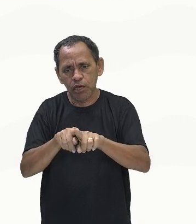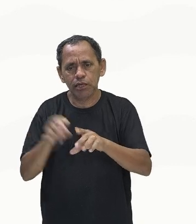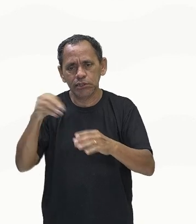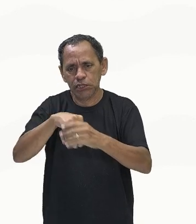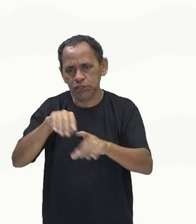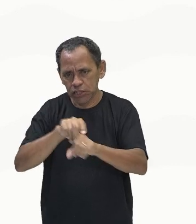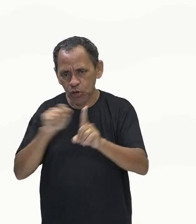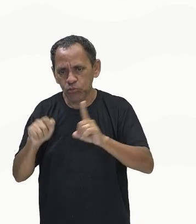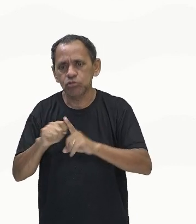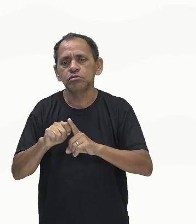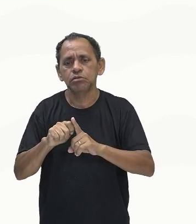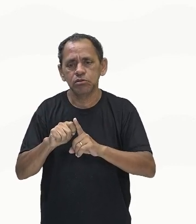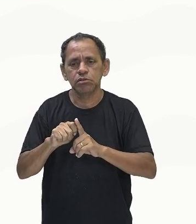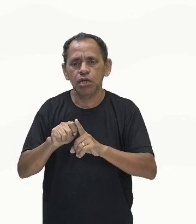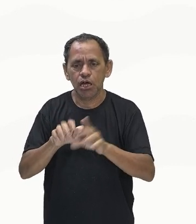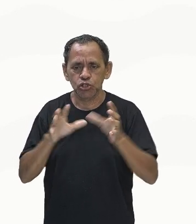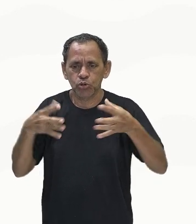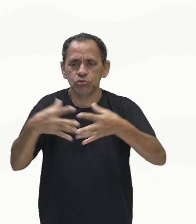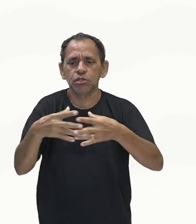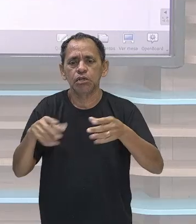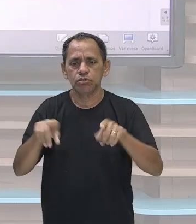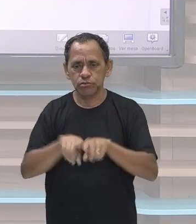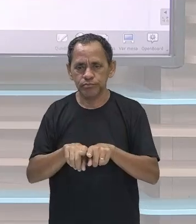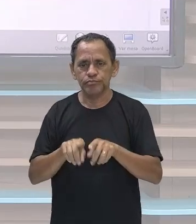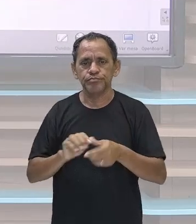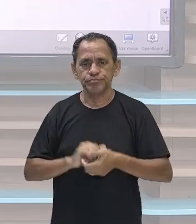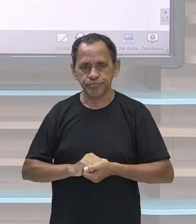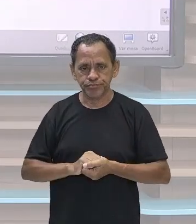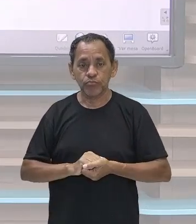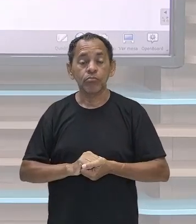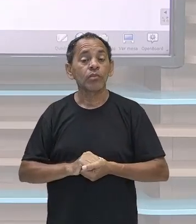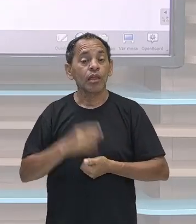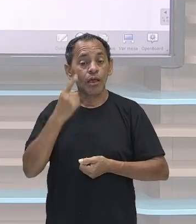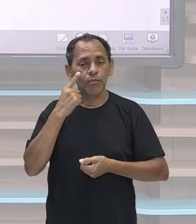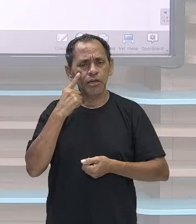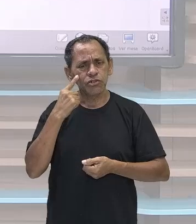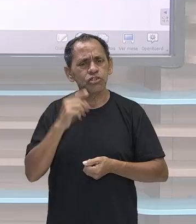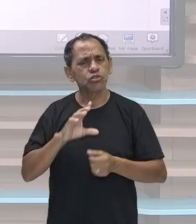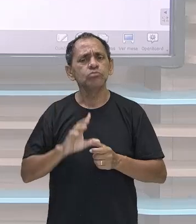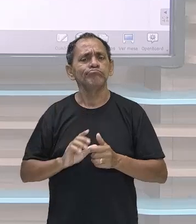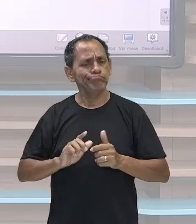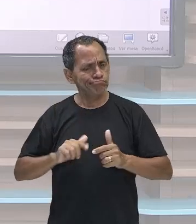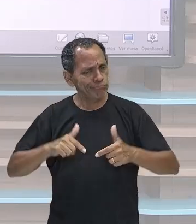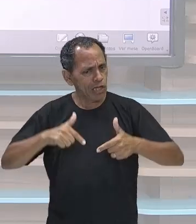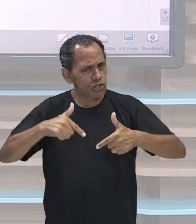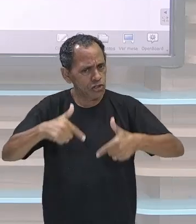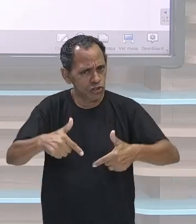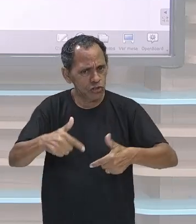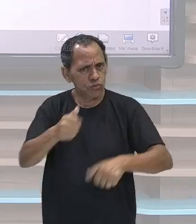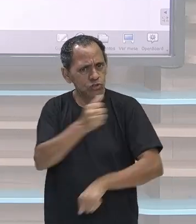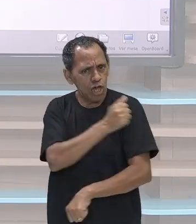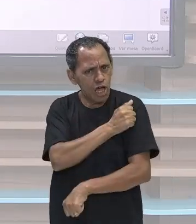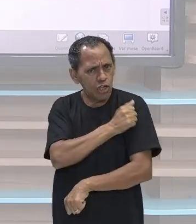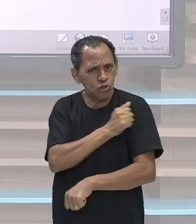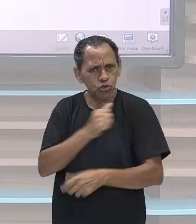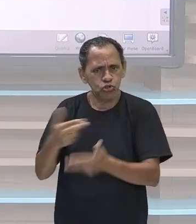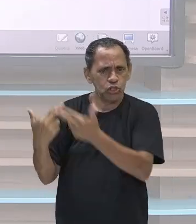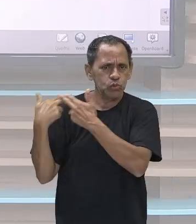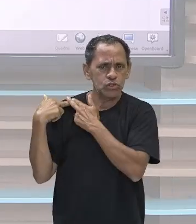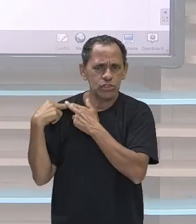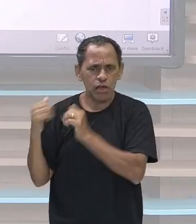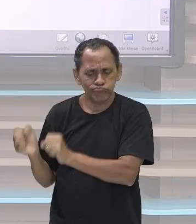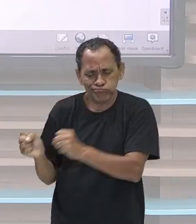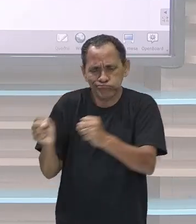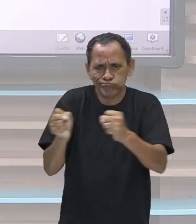Alunos aí que tenham todas essas habilidades, né, além de serem ativos, responsáveis,